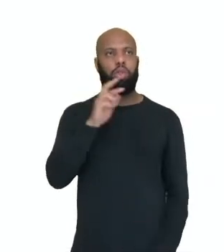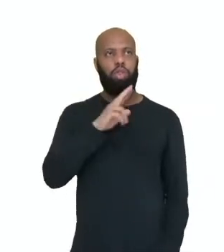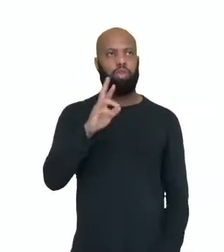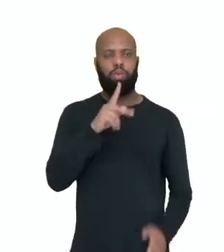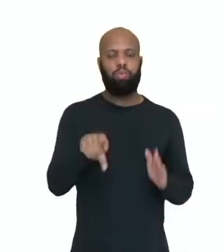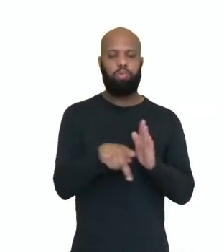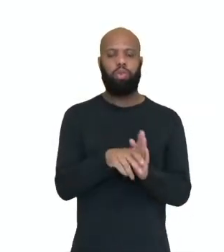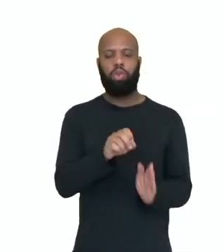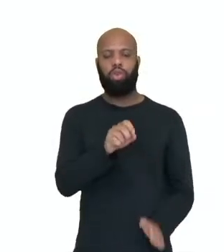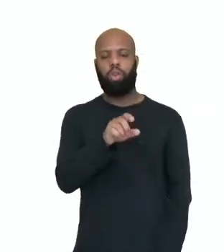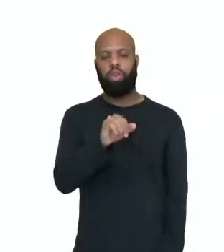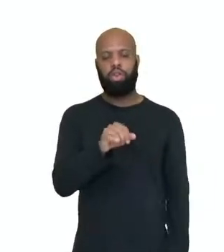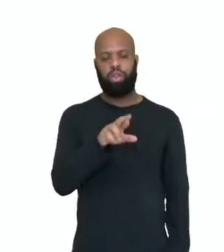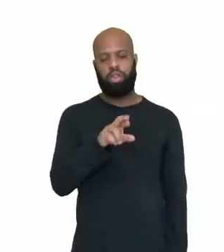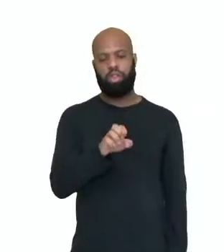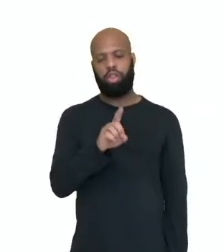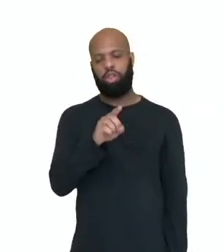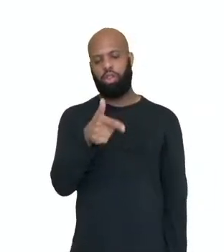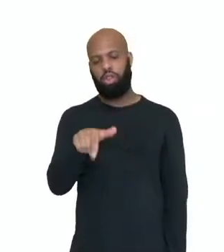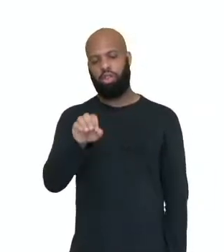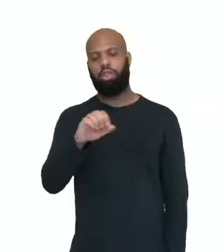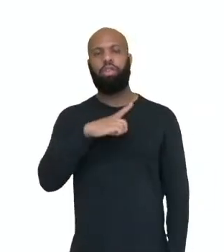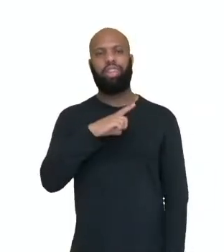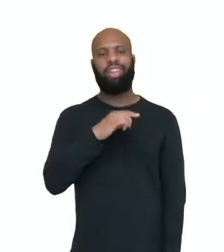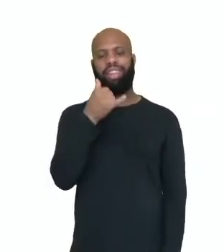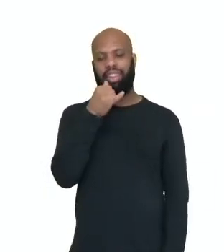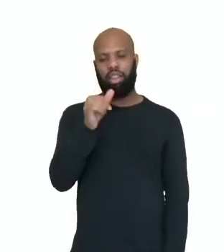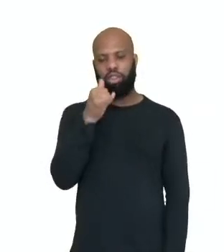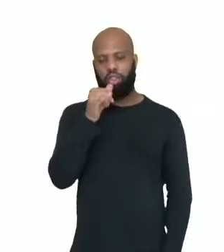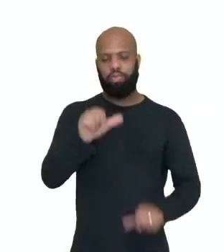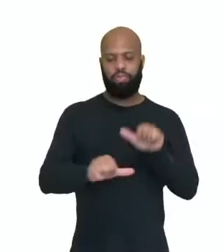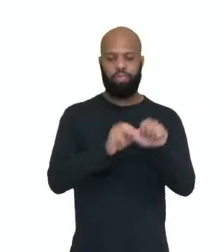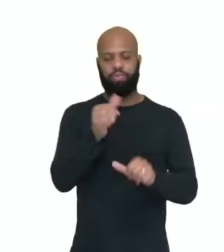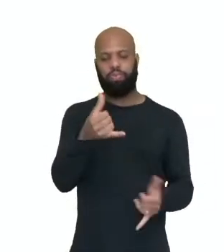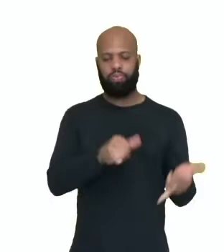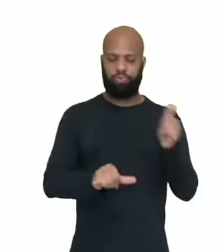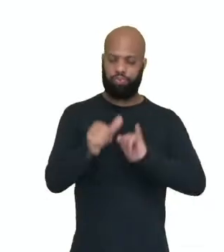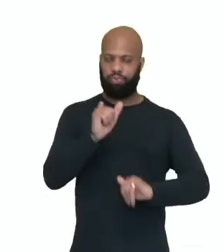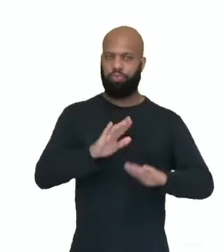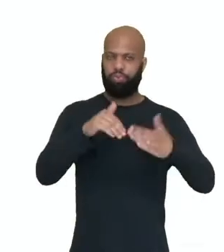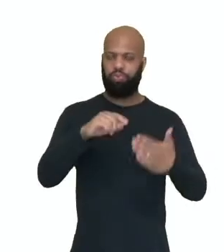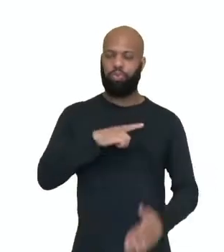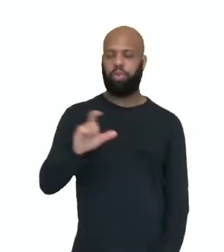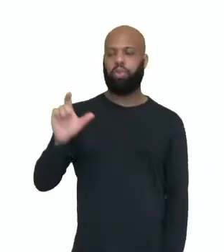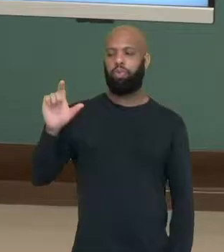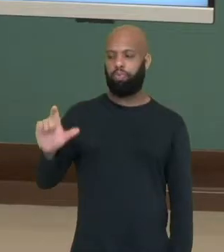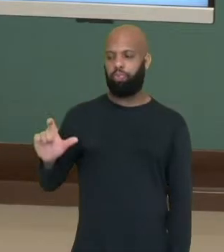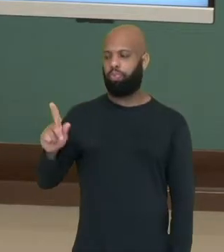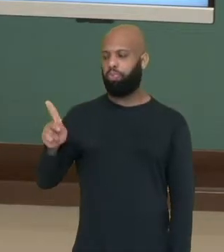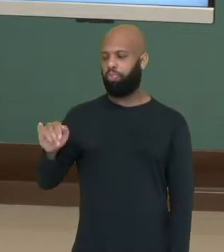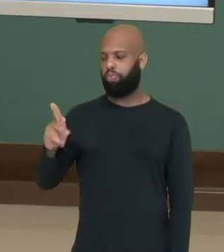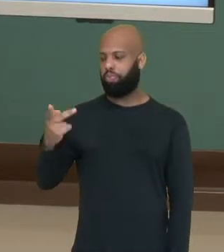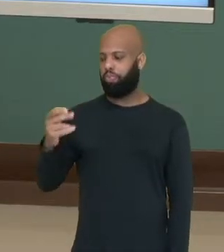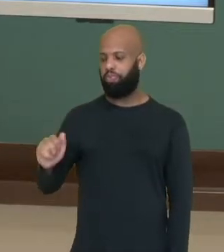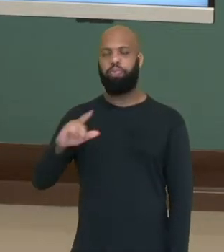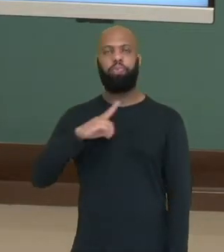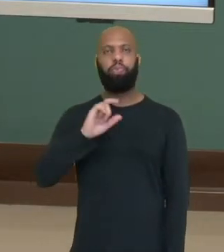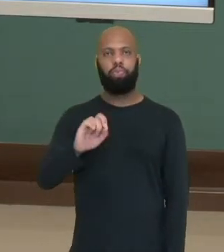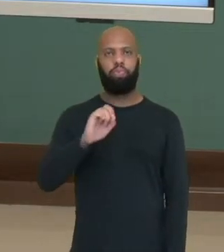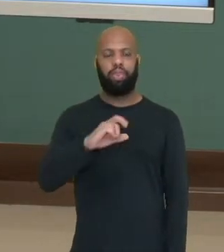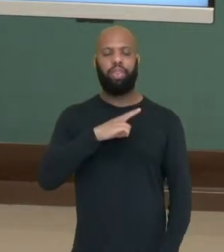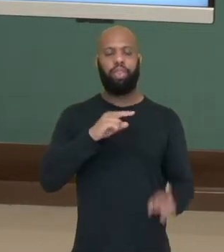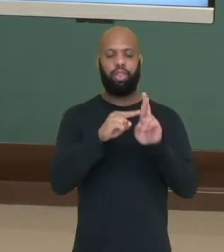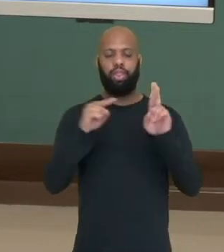oxirredução em que a energia elétrica é transformada em energia química. Então lá na pilha a gente tem uma reação